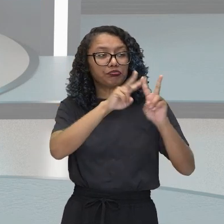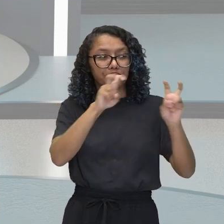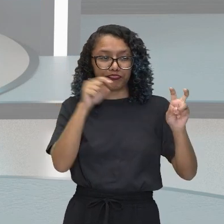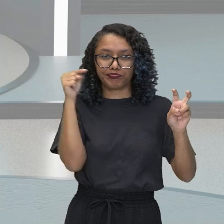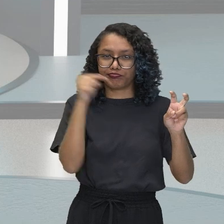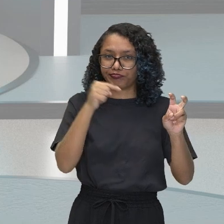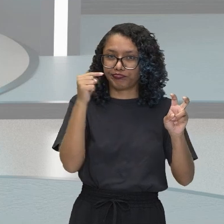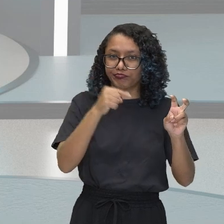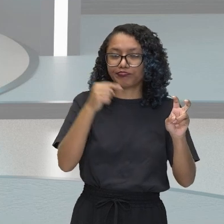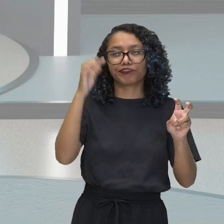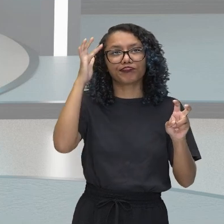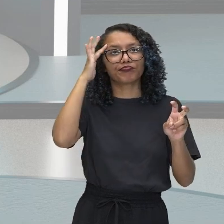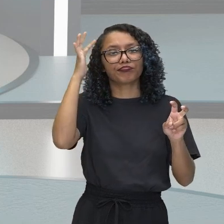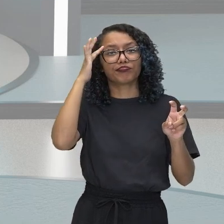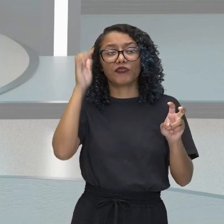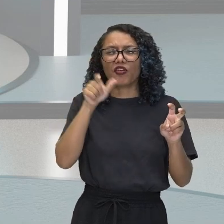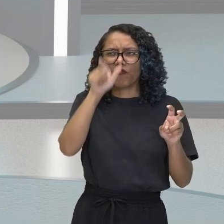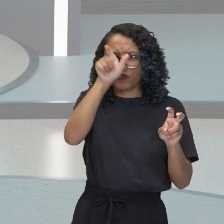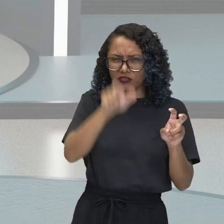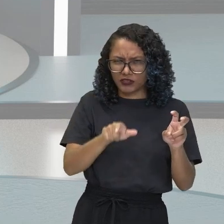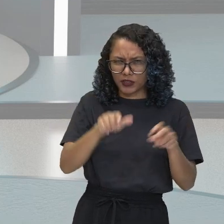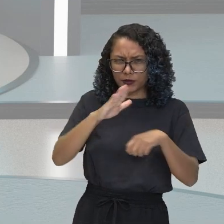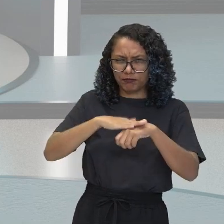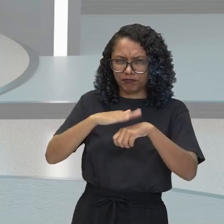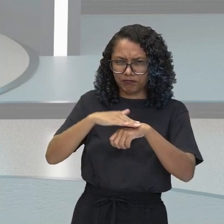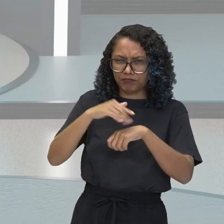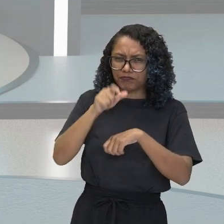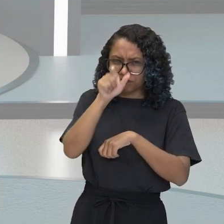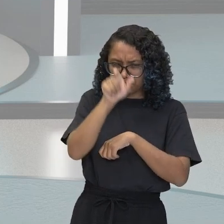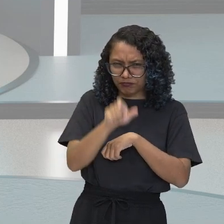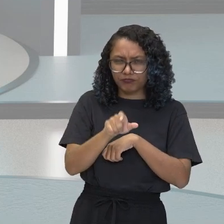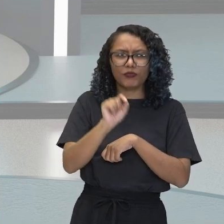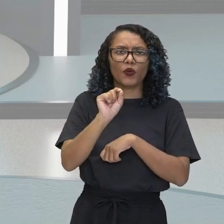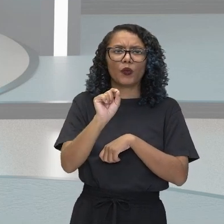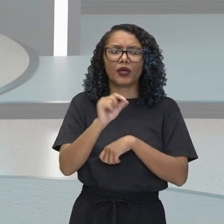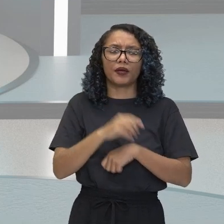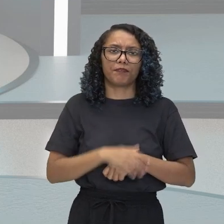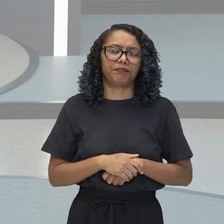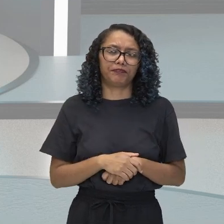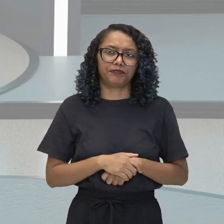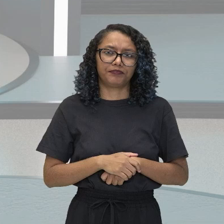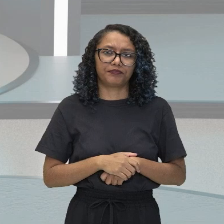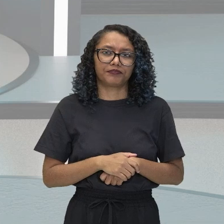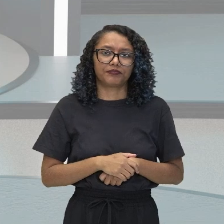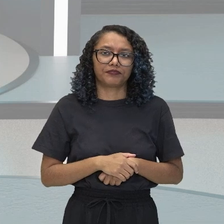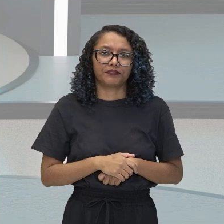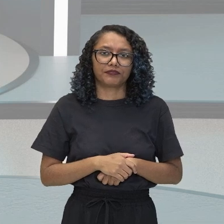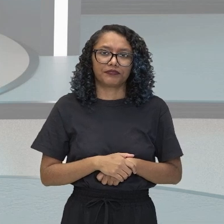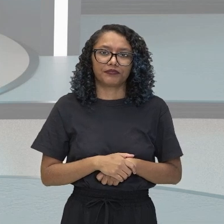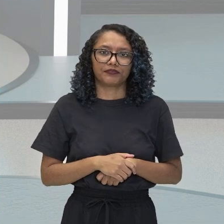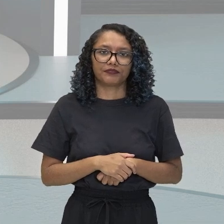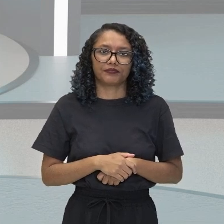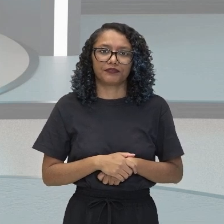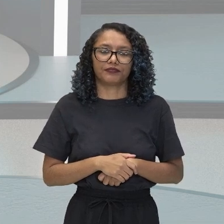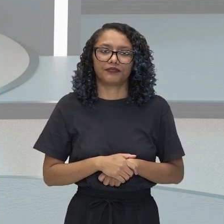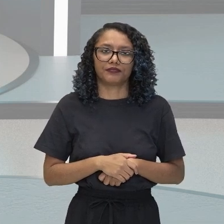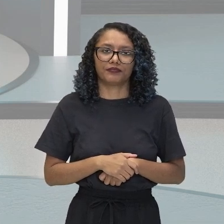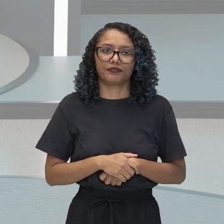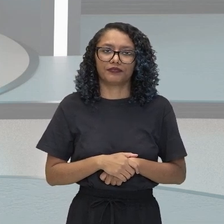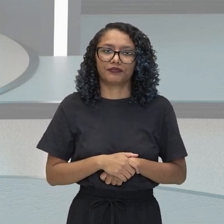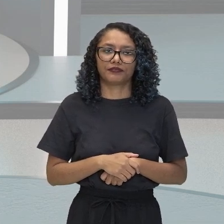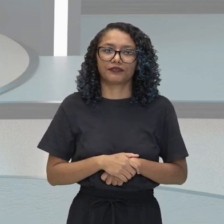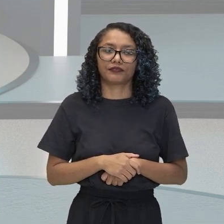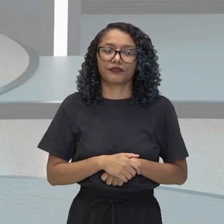imaginar você mesmo. Tanto é que quando nós procuramos, às vezes,